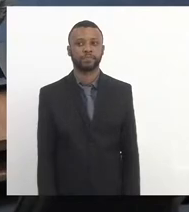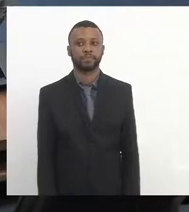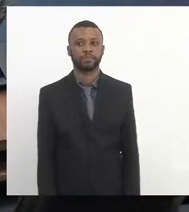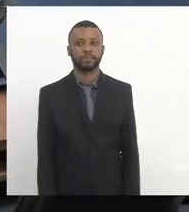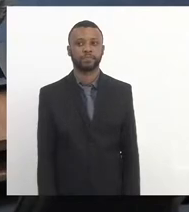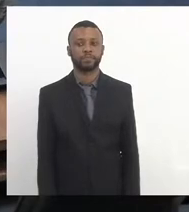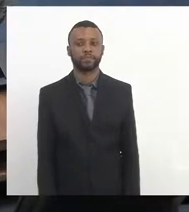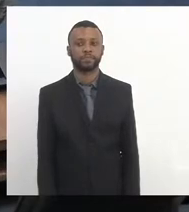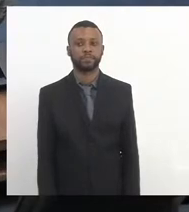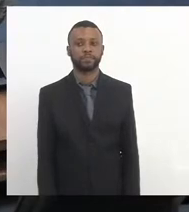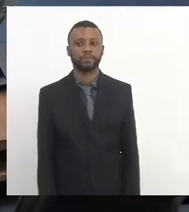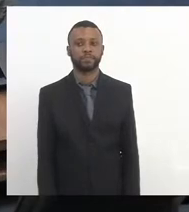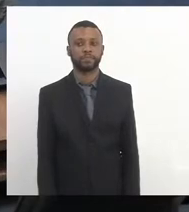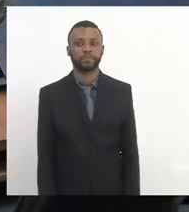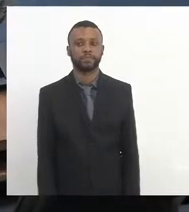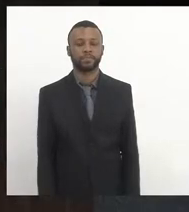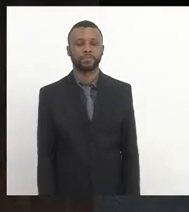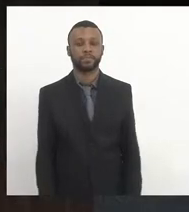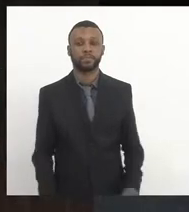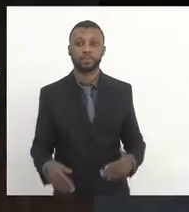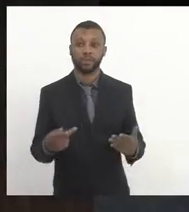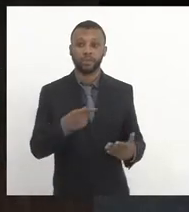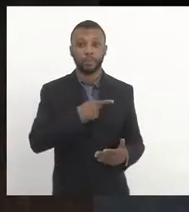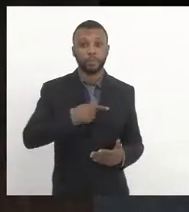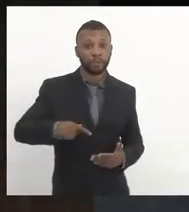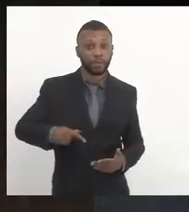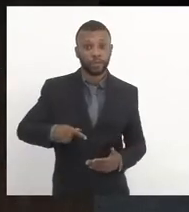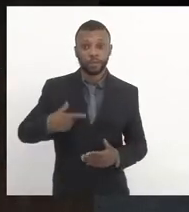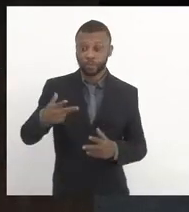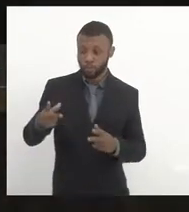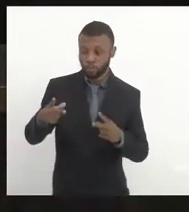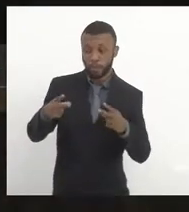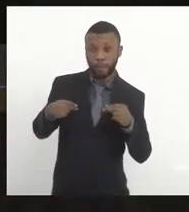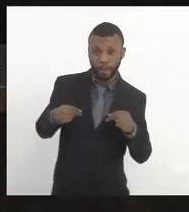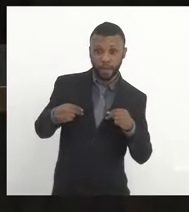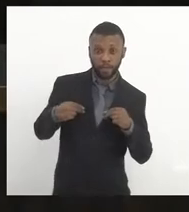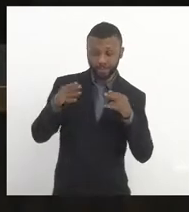Senhor presidente, no mérito, favorável.